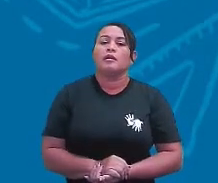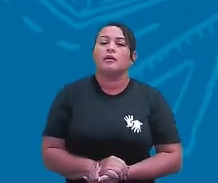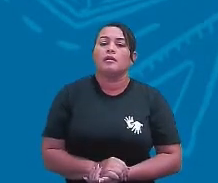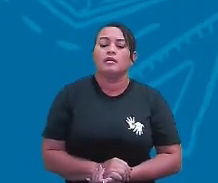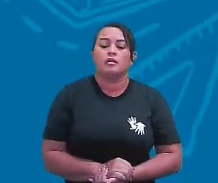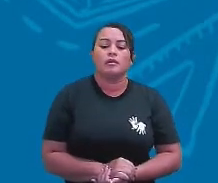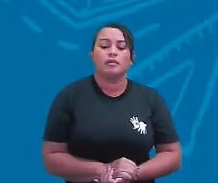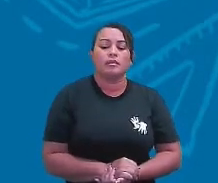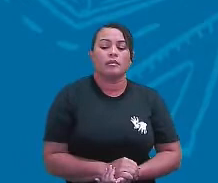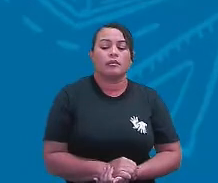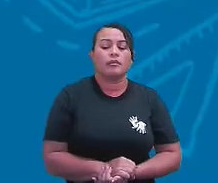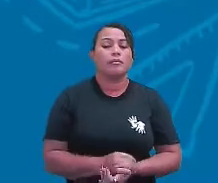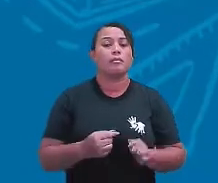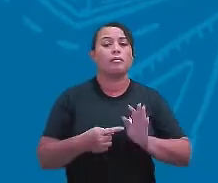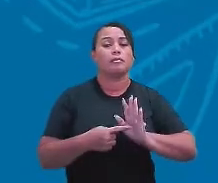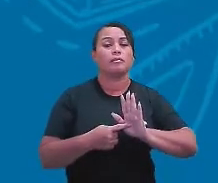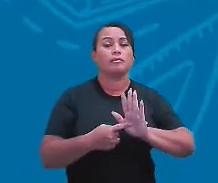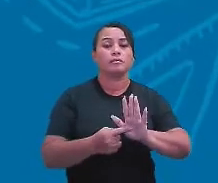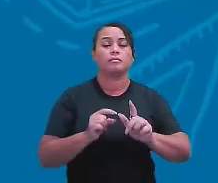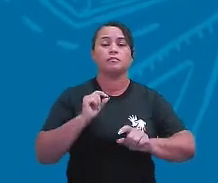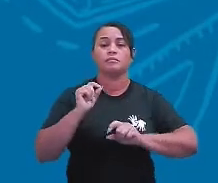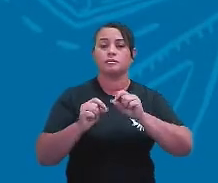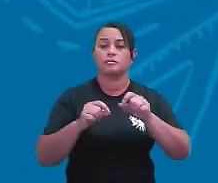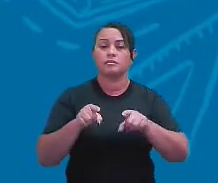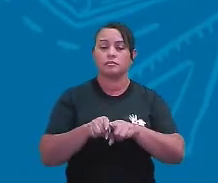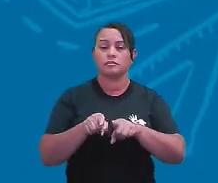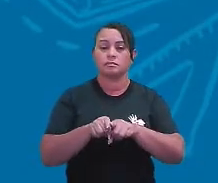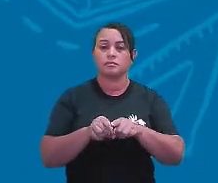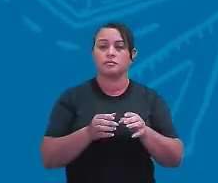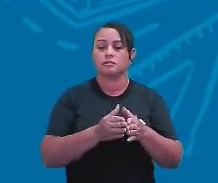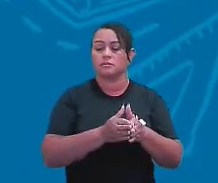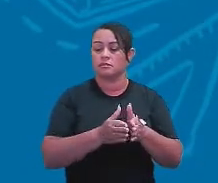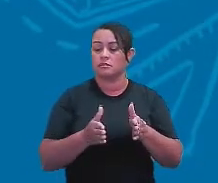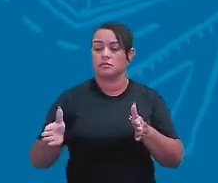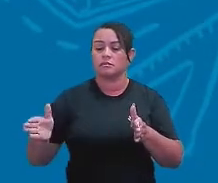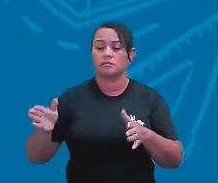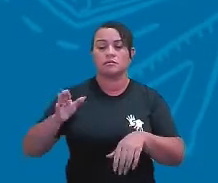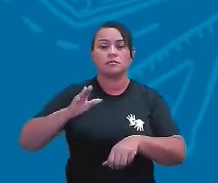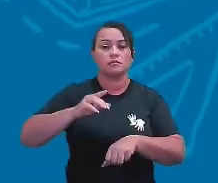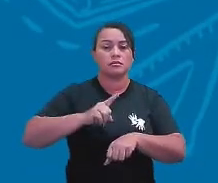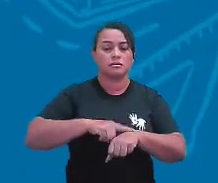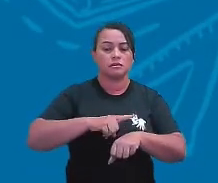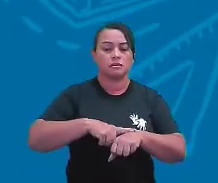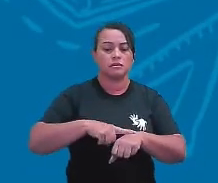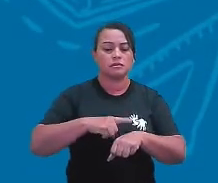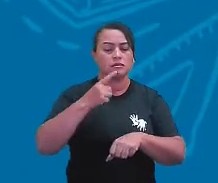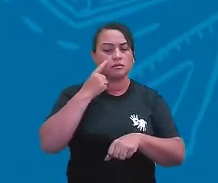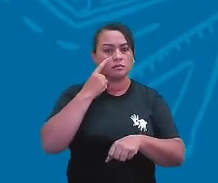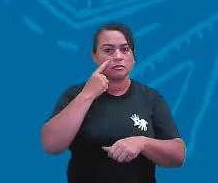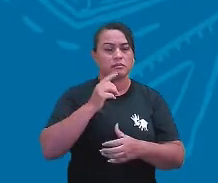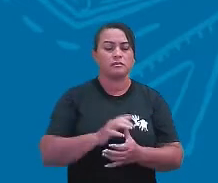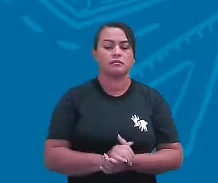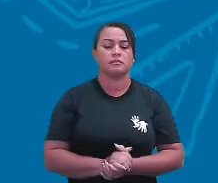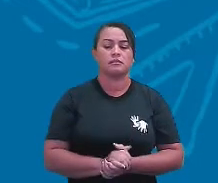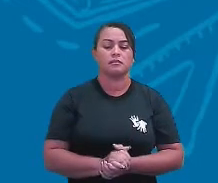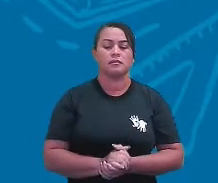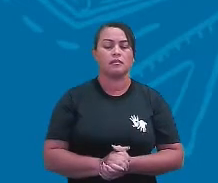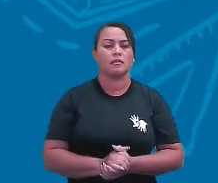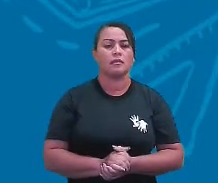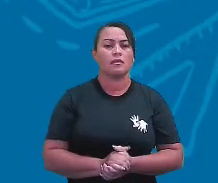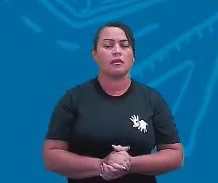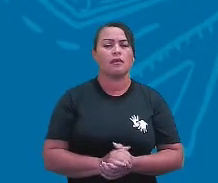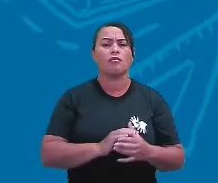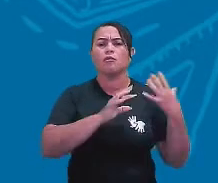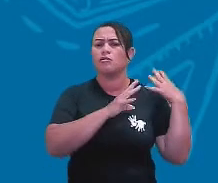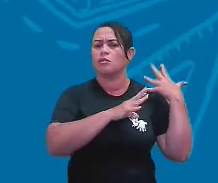com o histórico de medida de tempo, o que é que a gente precisa entender? Vamos voltar para o histórico, né, do